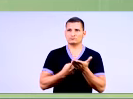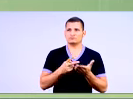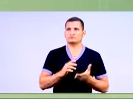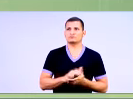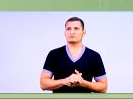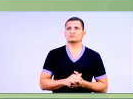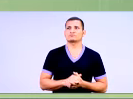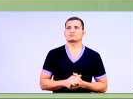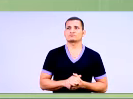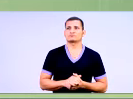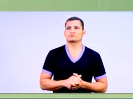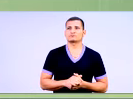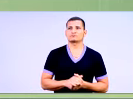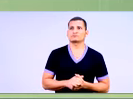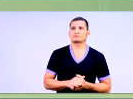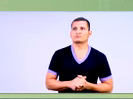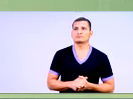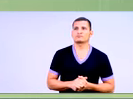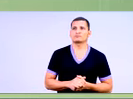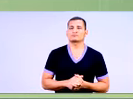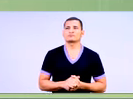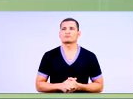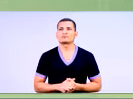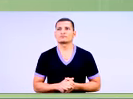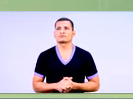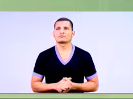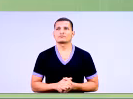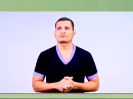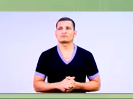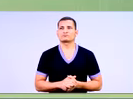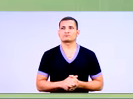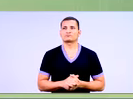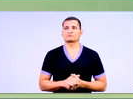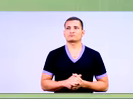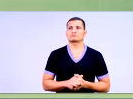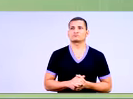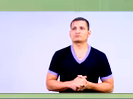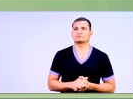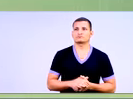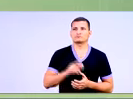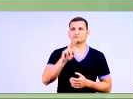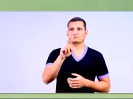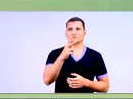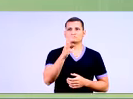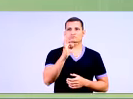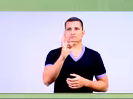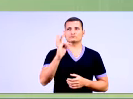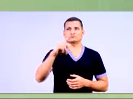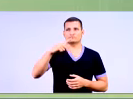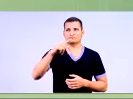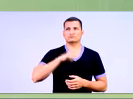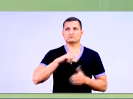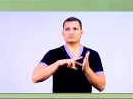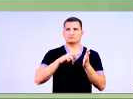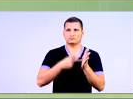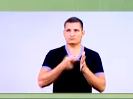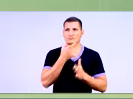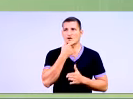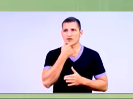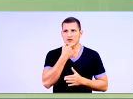Browser, Chat Room, HTTP, que é uma sigla que tem o significado em inglês,